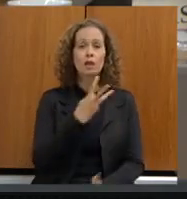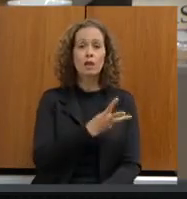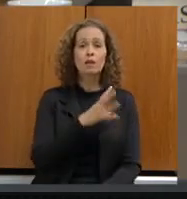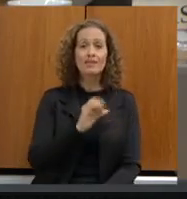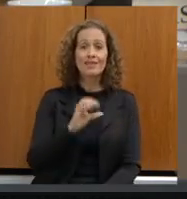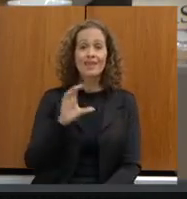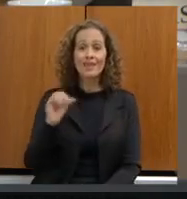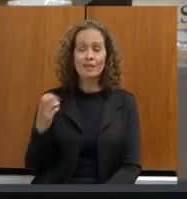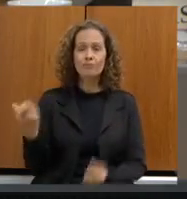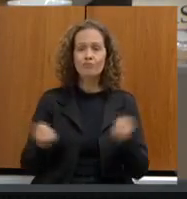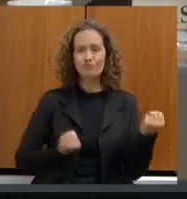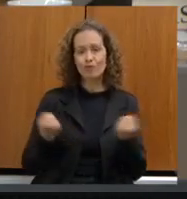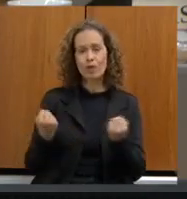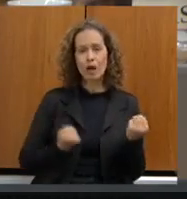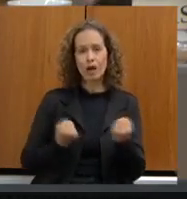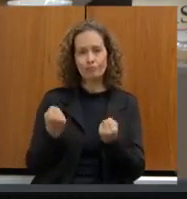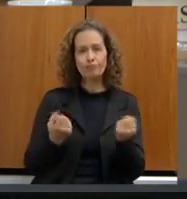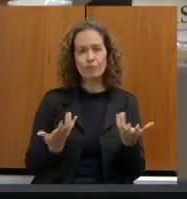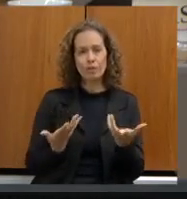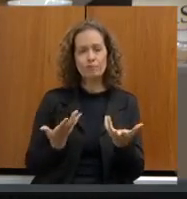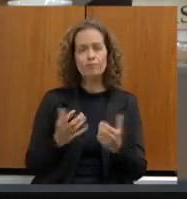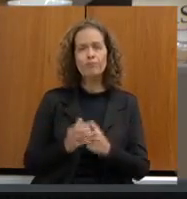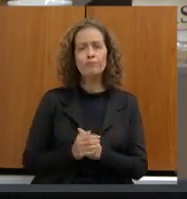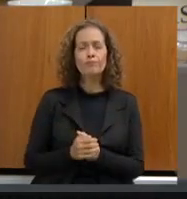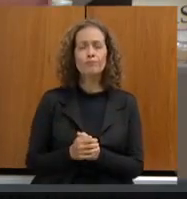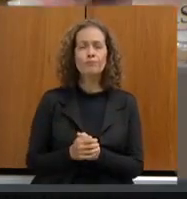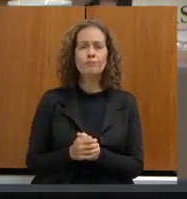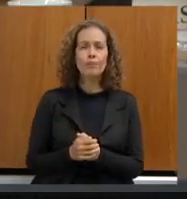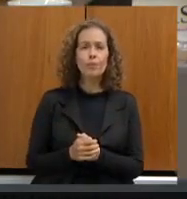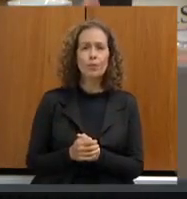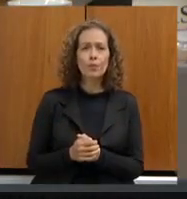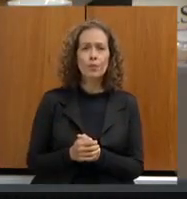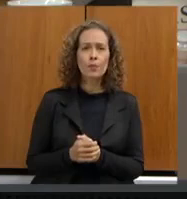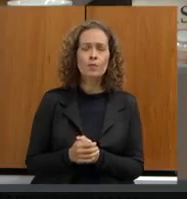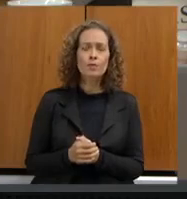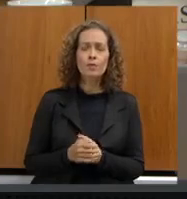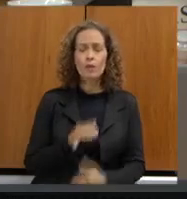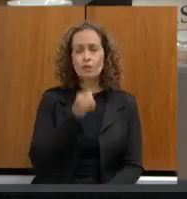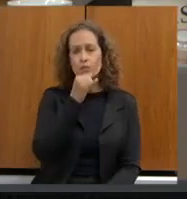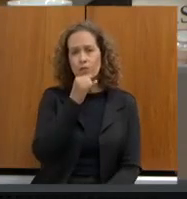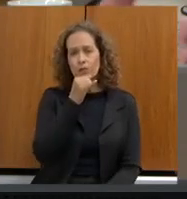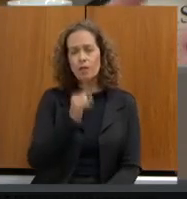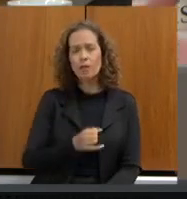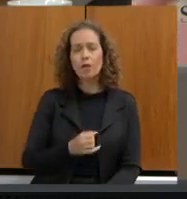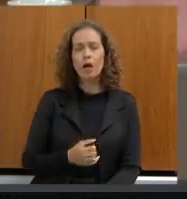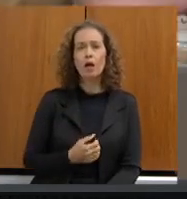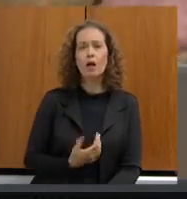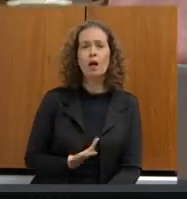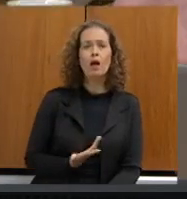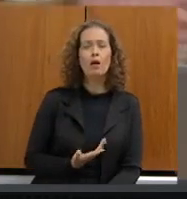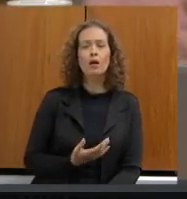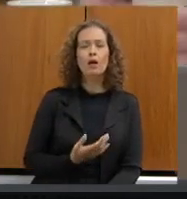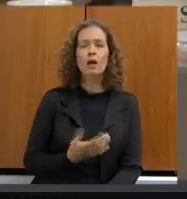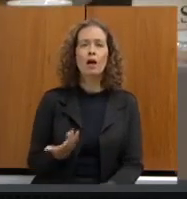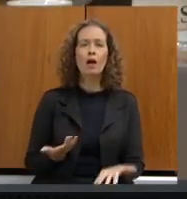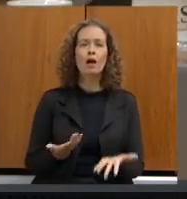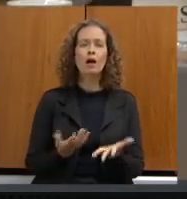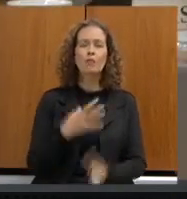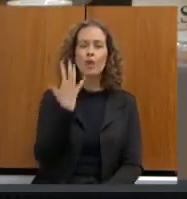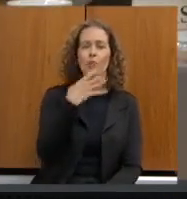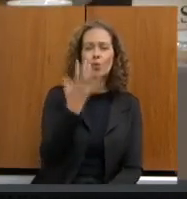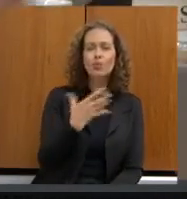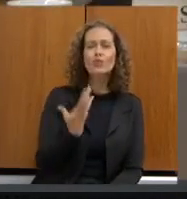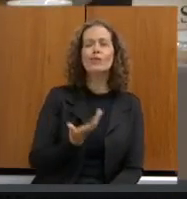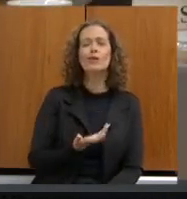300 viaturas é o efetivo que tirava o presente dois turnos é até a banda de música Nossa ela tinha